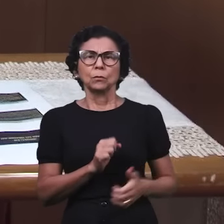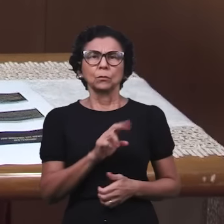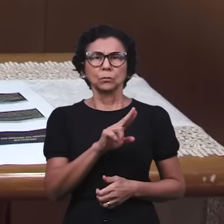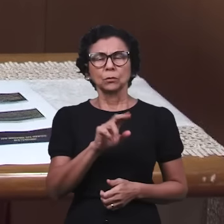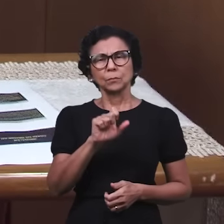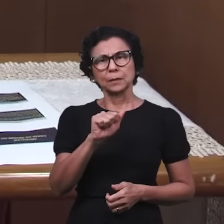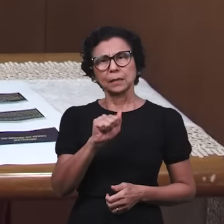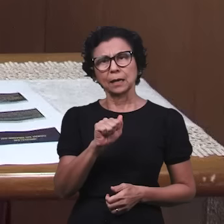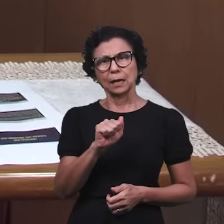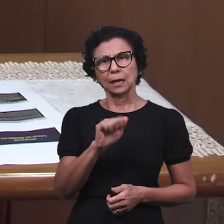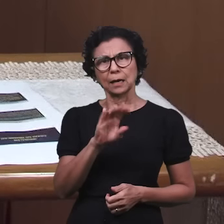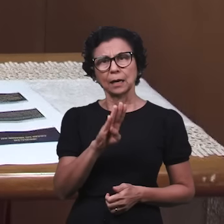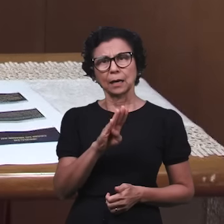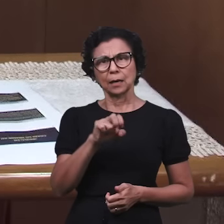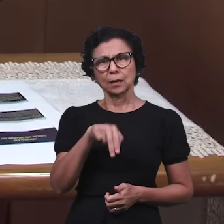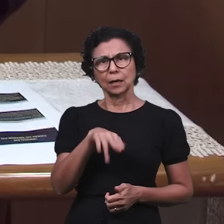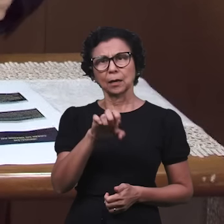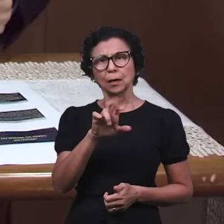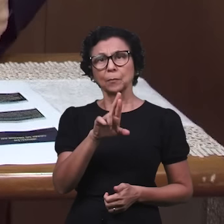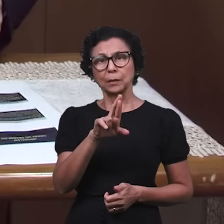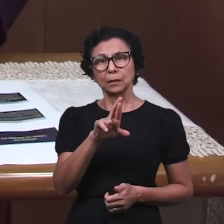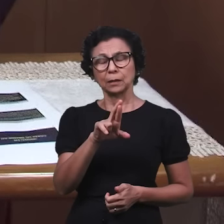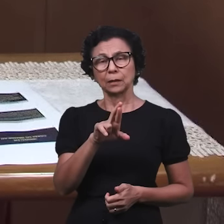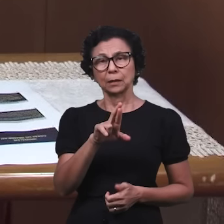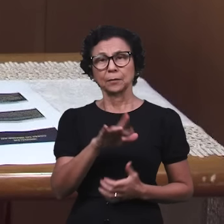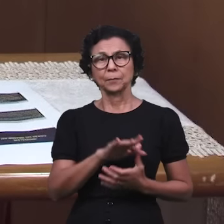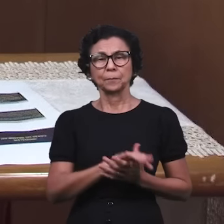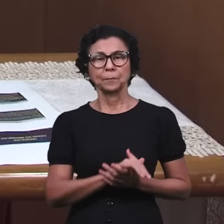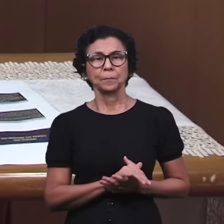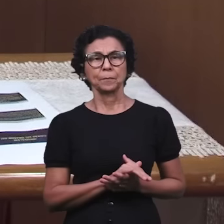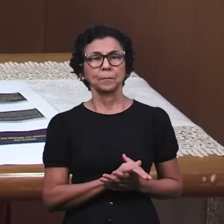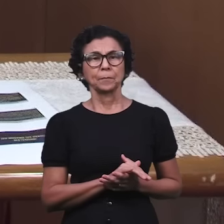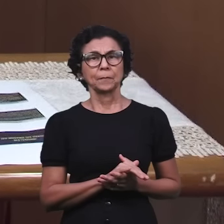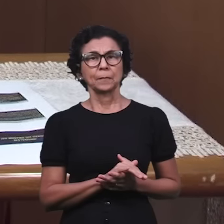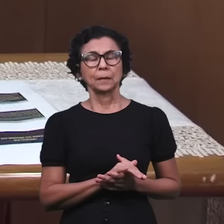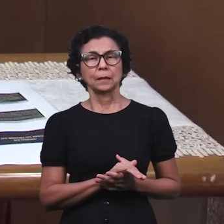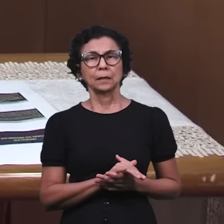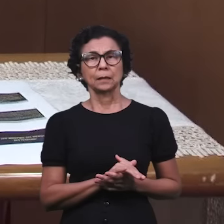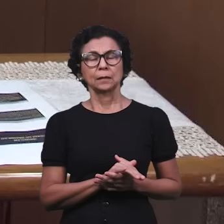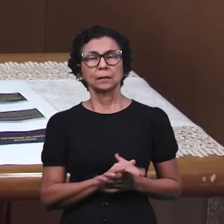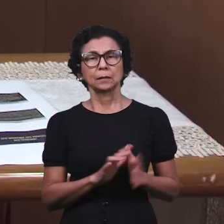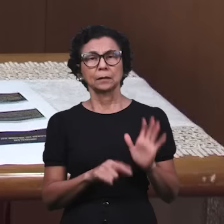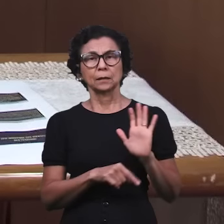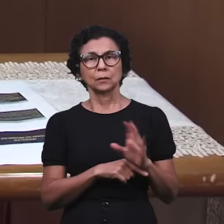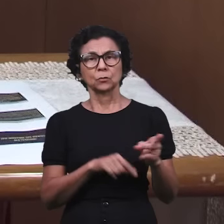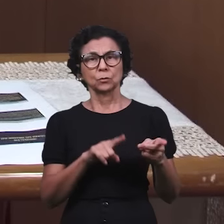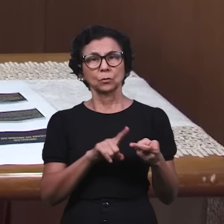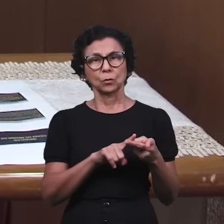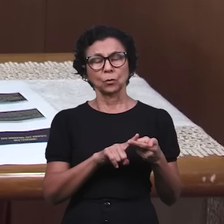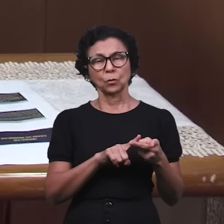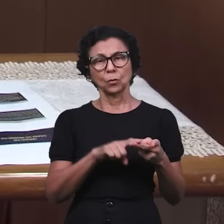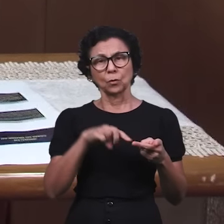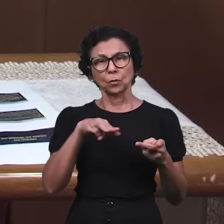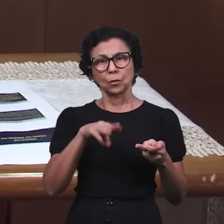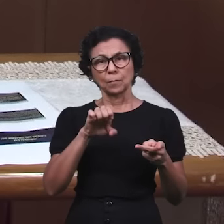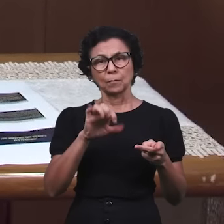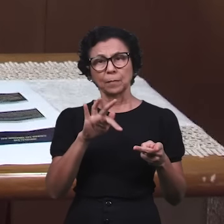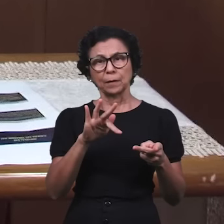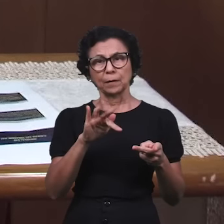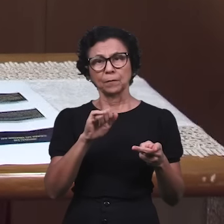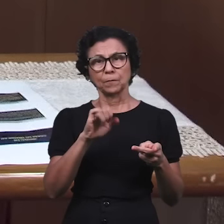chamado Abner. Aliás, ele ajudou o filho, chamado Isbosete, a se estabelecer. E ele